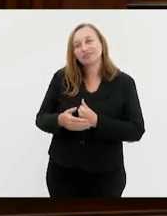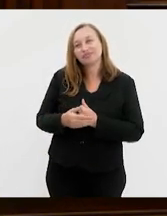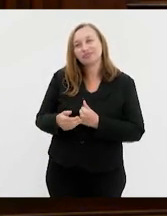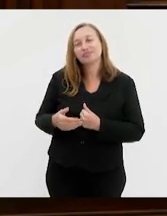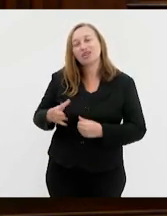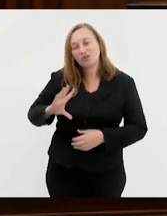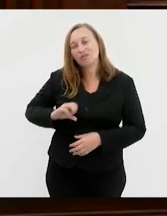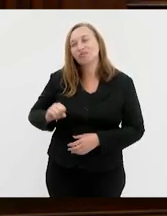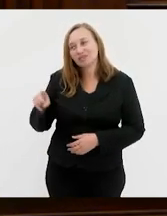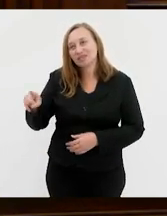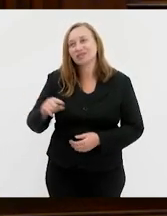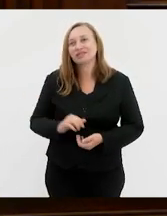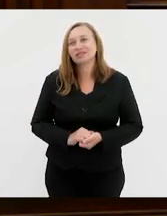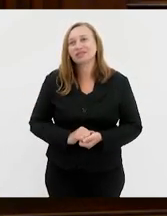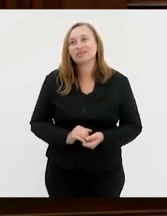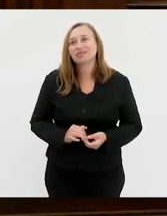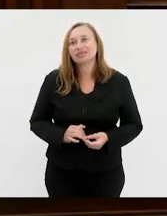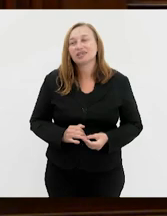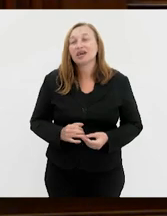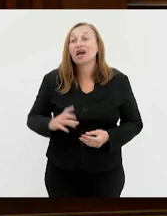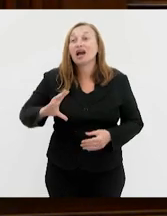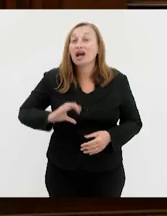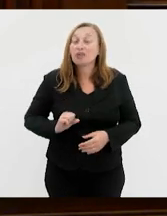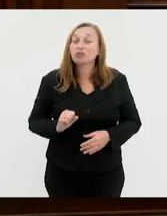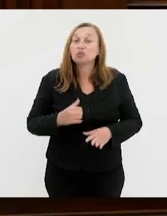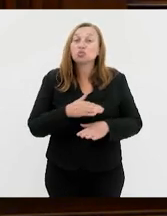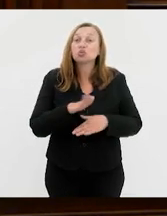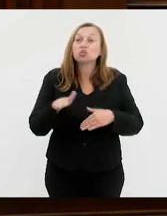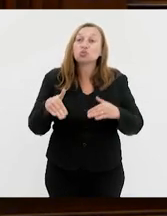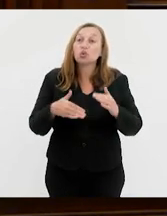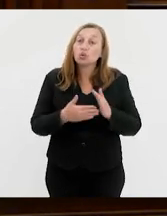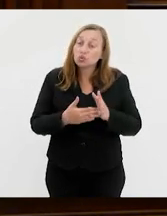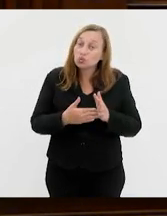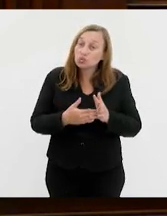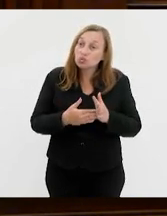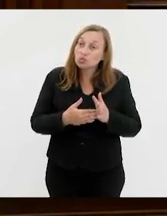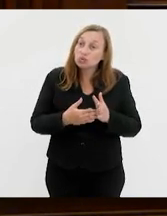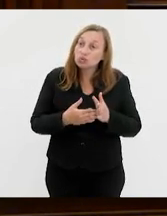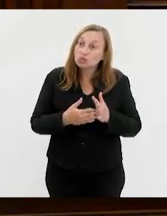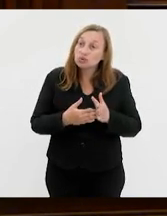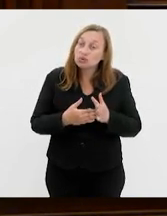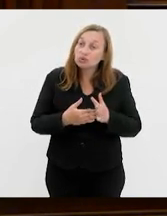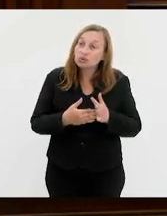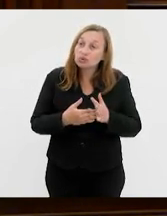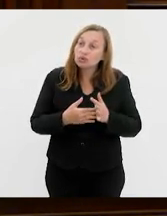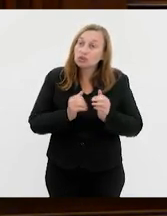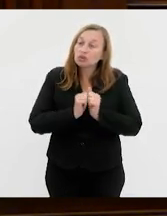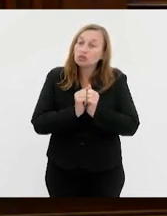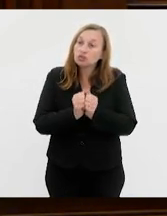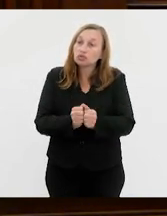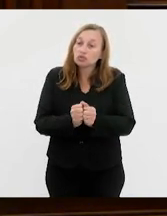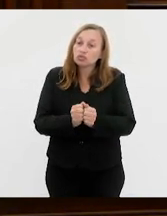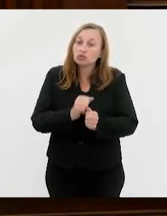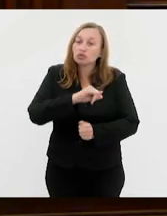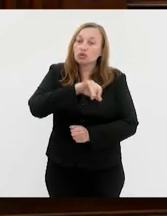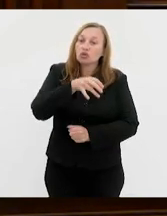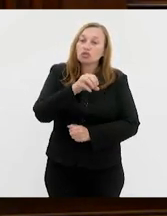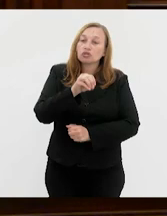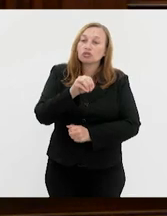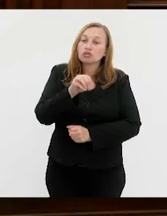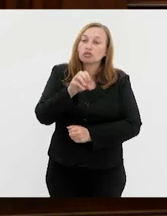vocês. Amo a todos aqueles que estão ao lado do Jorge Miranda.